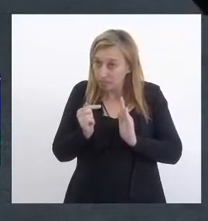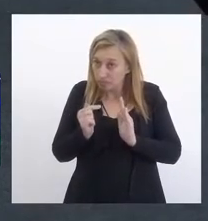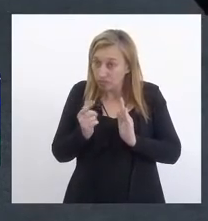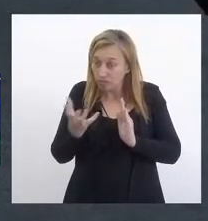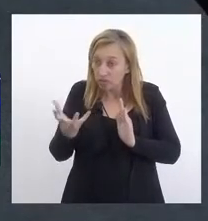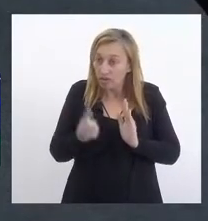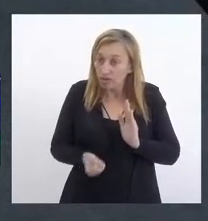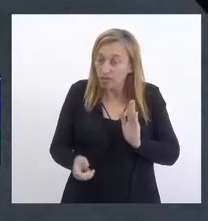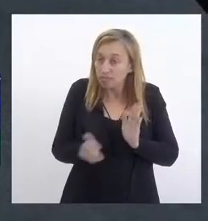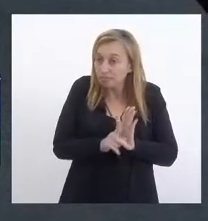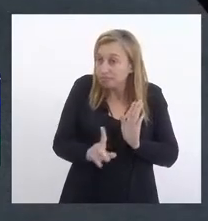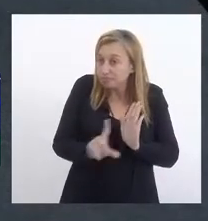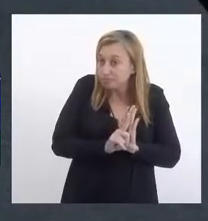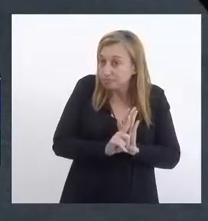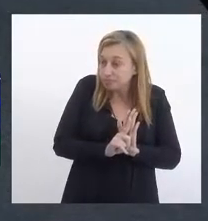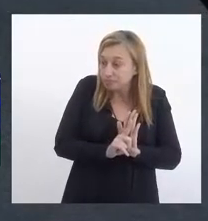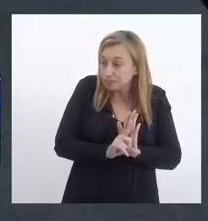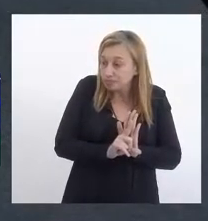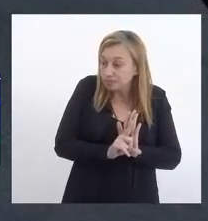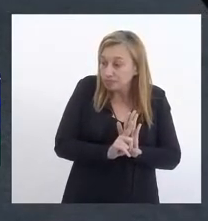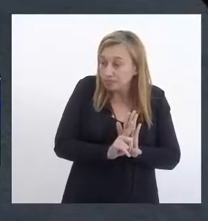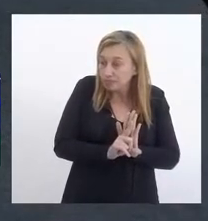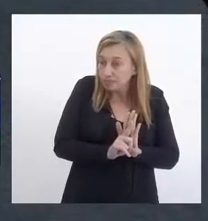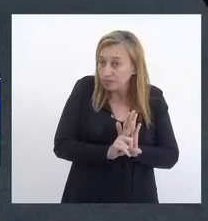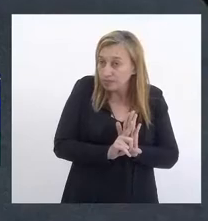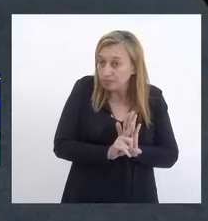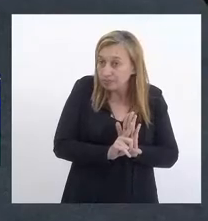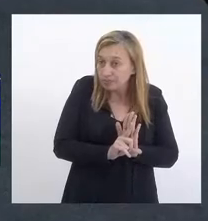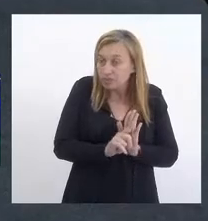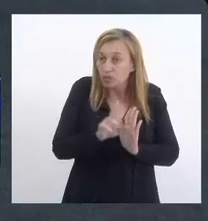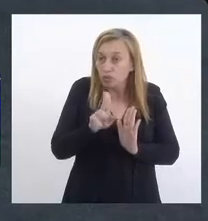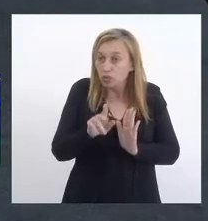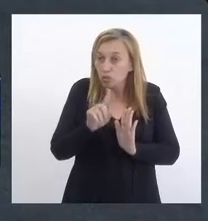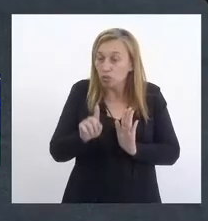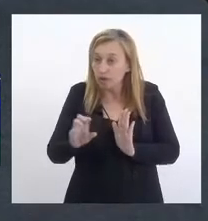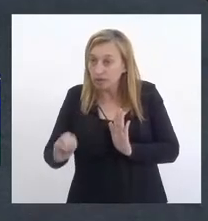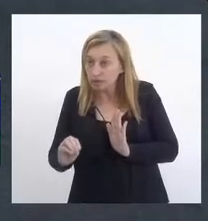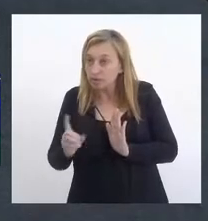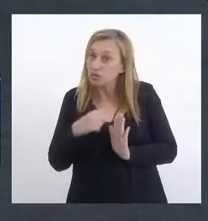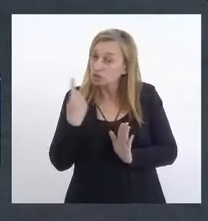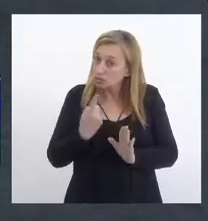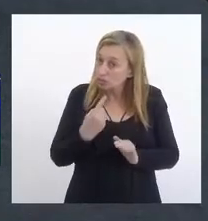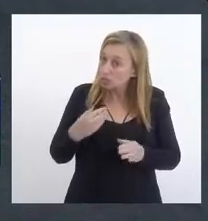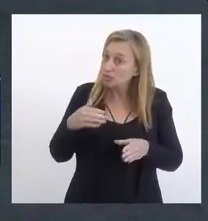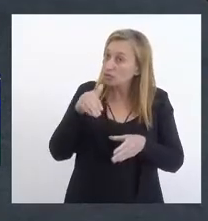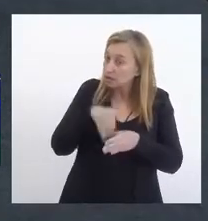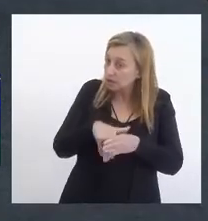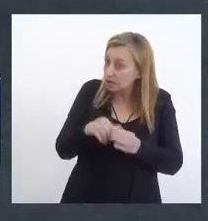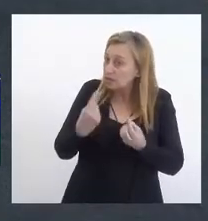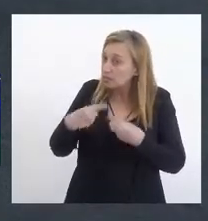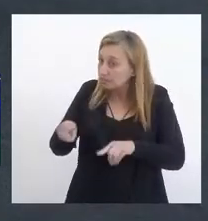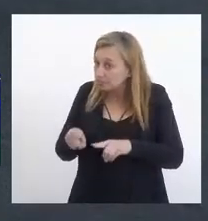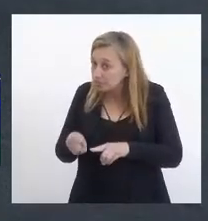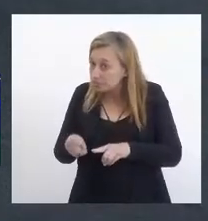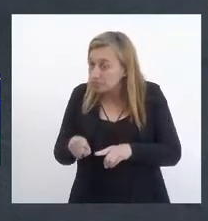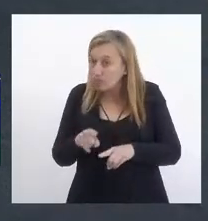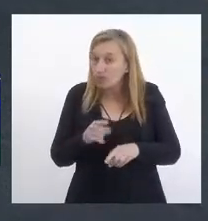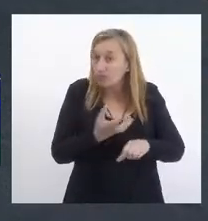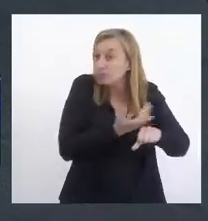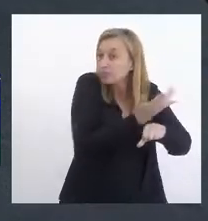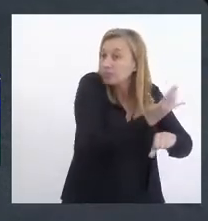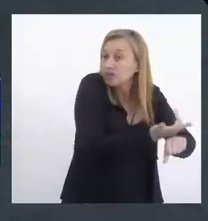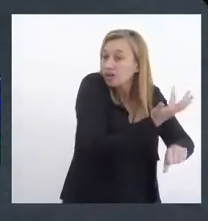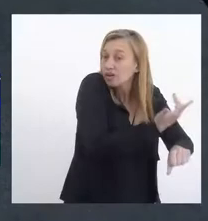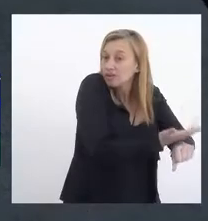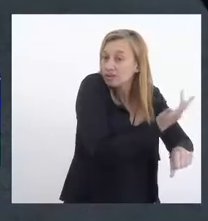recebeu o projeto de lei de fazer com que a UESO, que nós vamos votar contrário, seja um campus da UERJ,